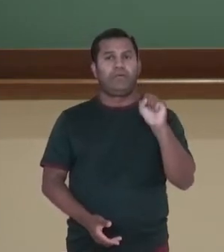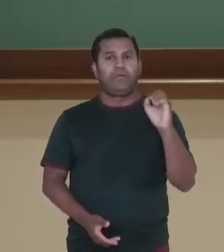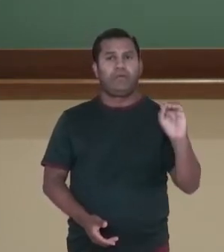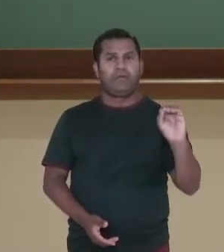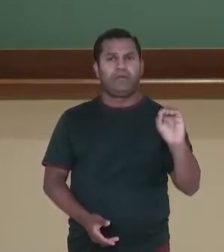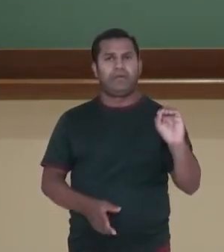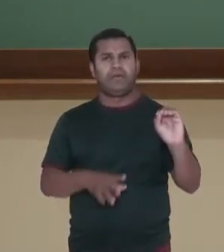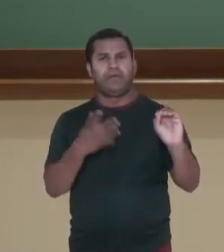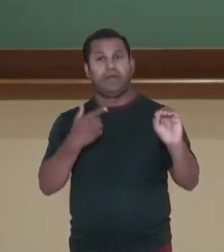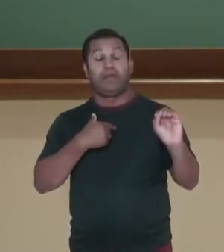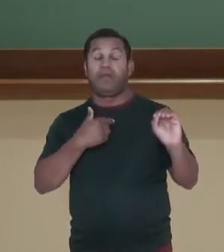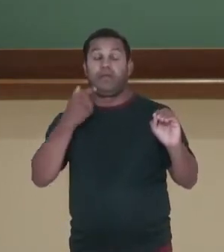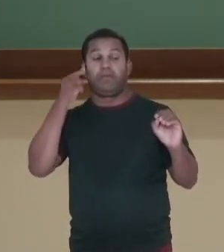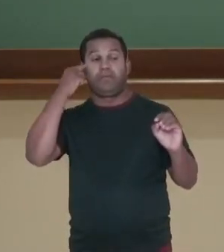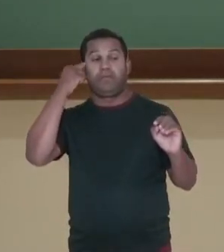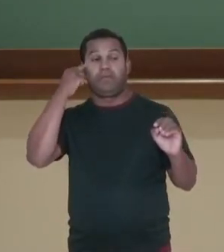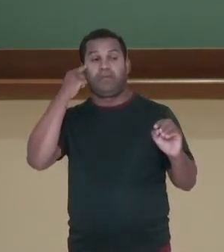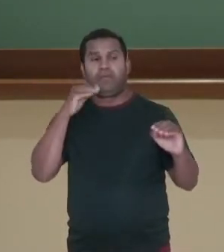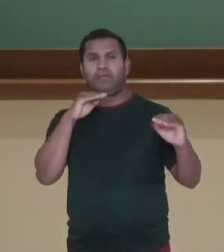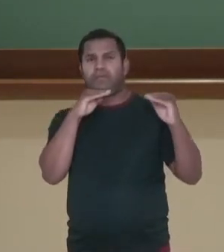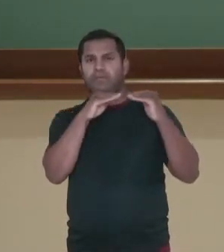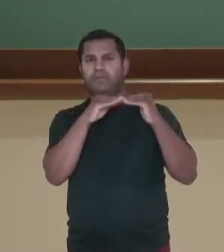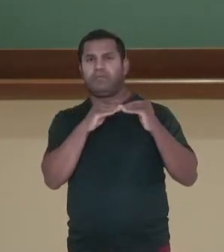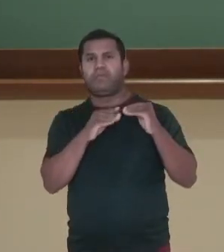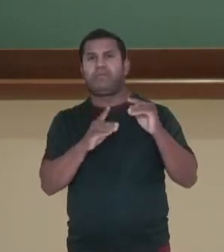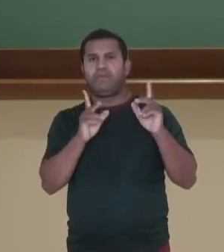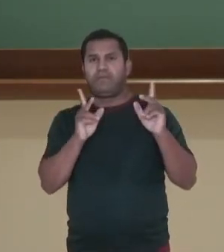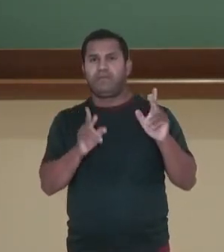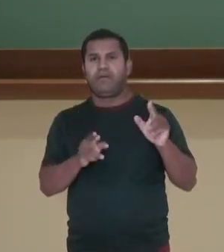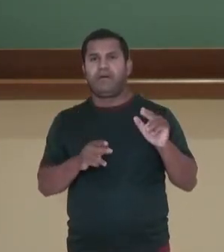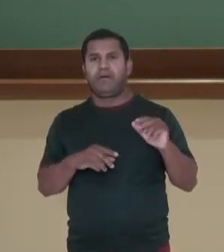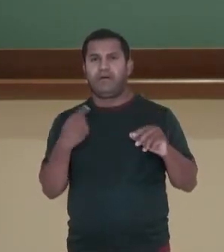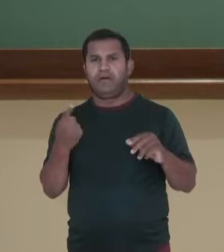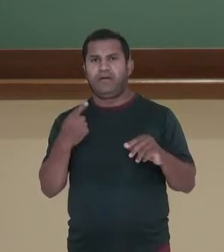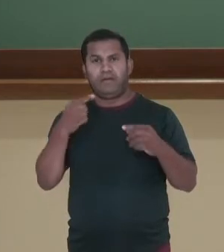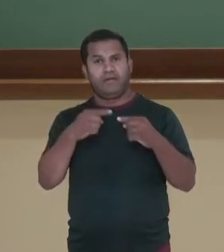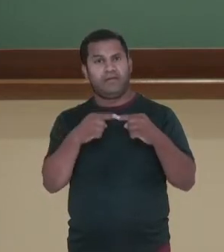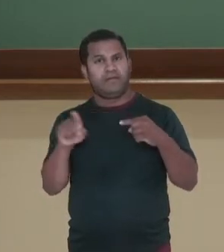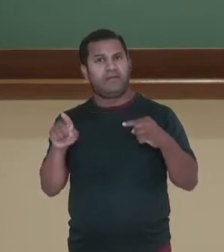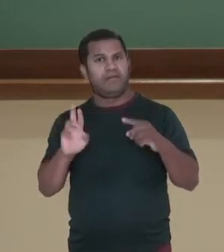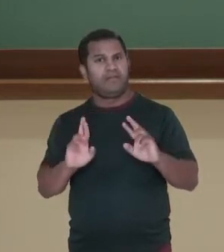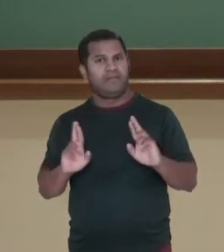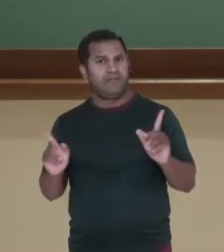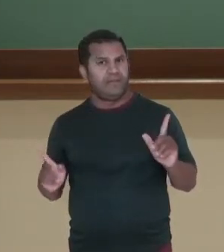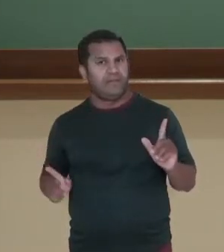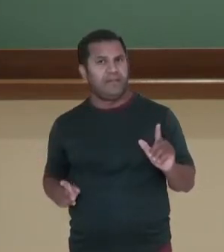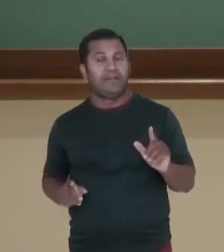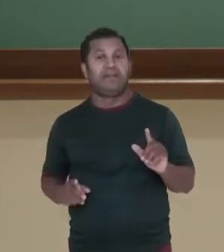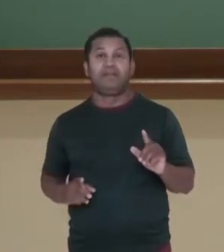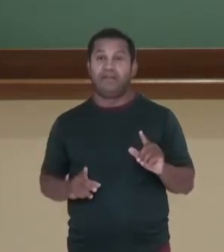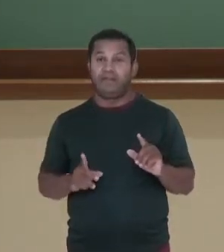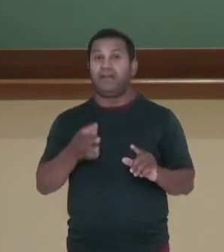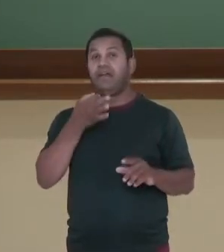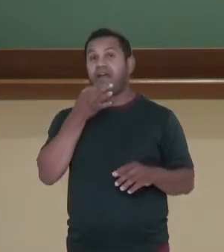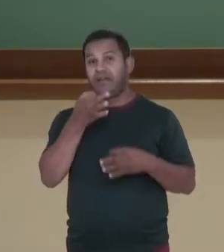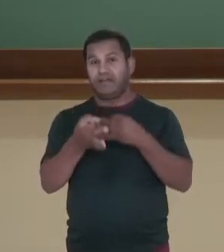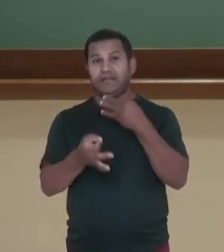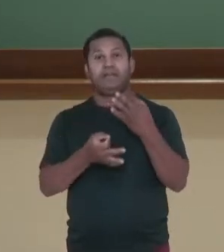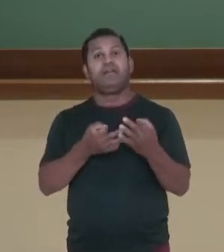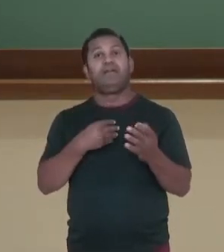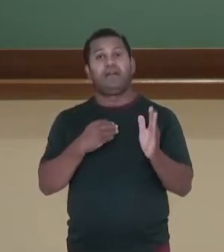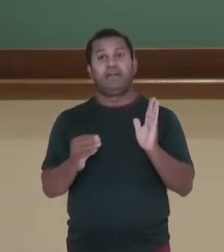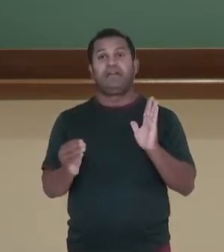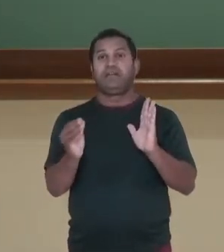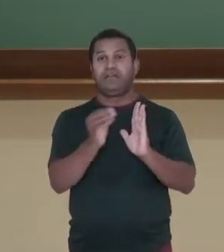isso é ideal e vai produzir? Então, são essas questões, né? Essa manipulação, o que que eu posso fazer com